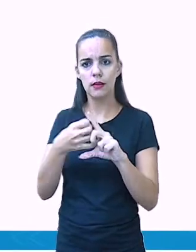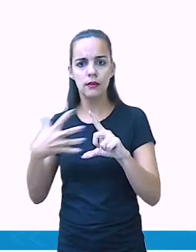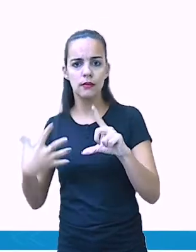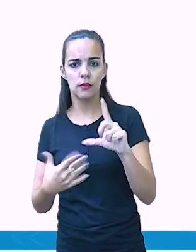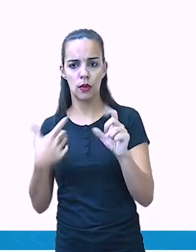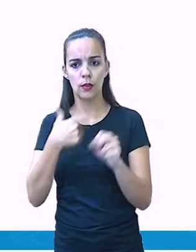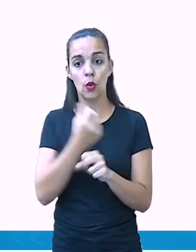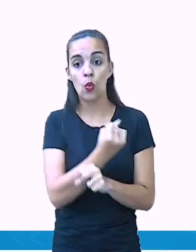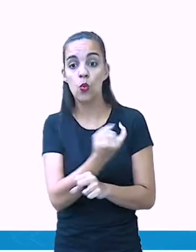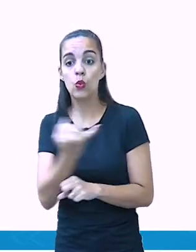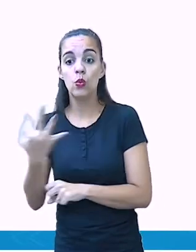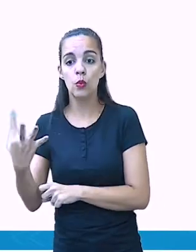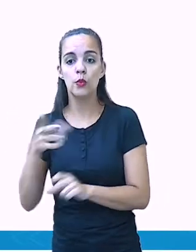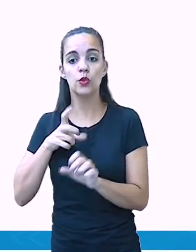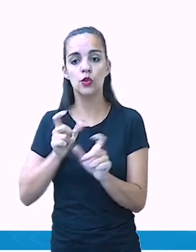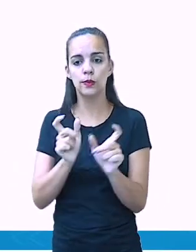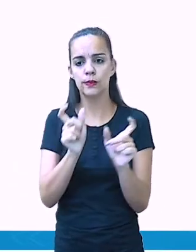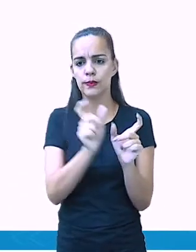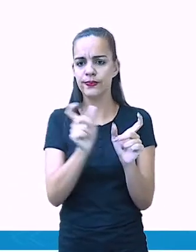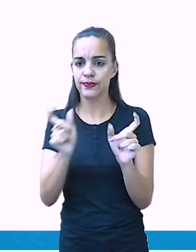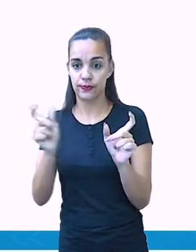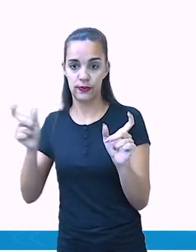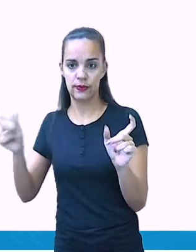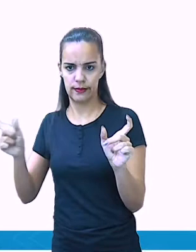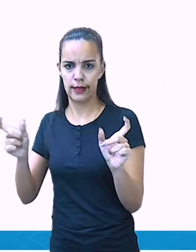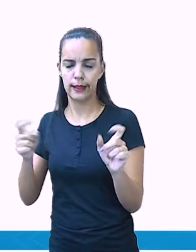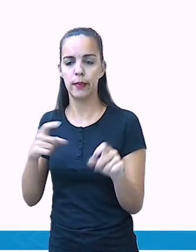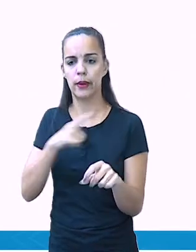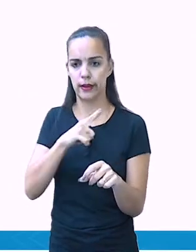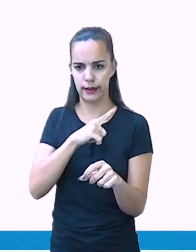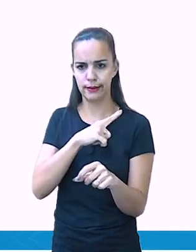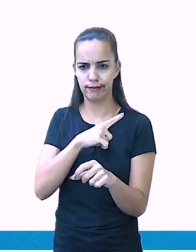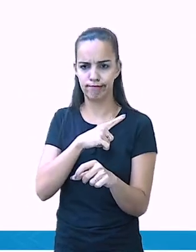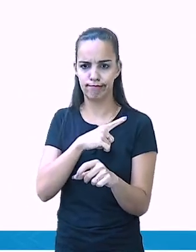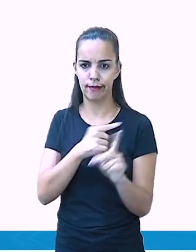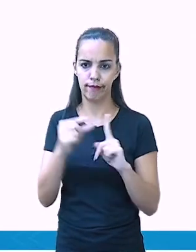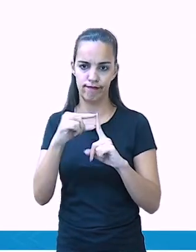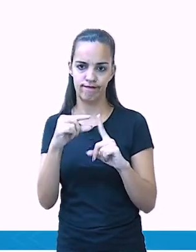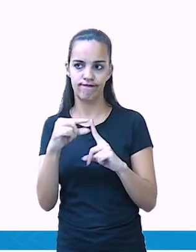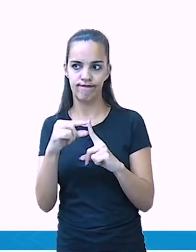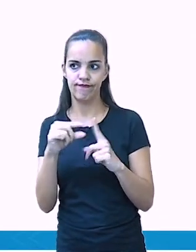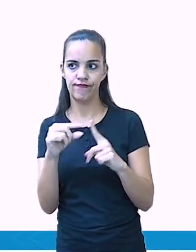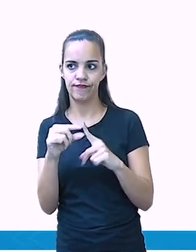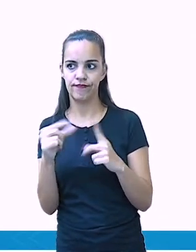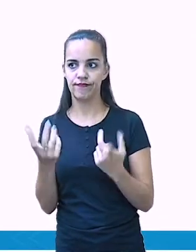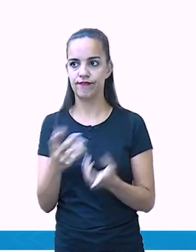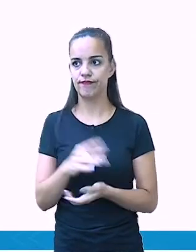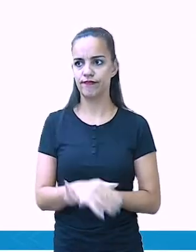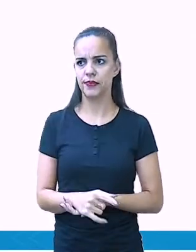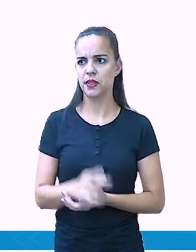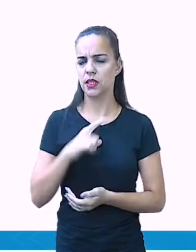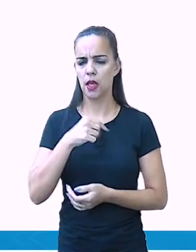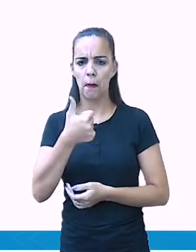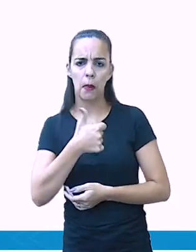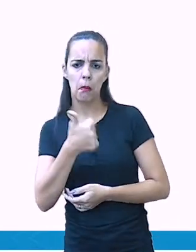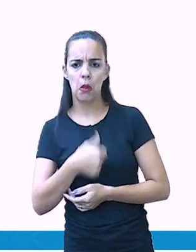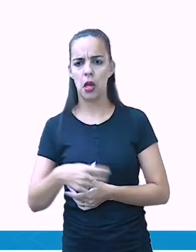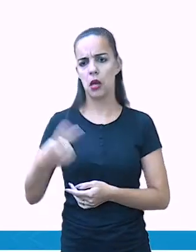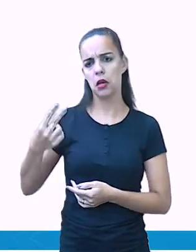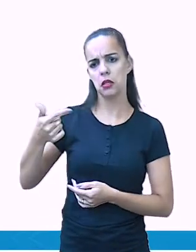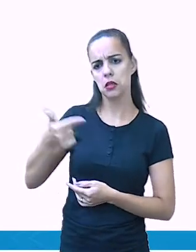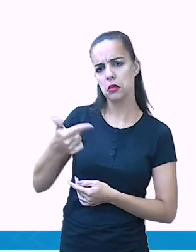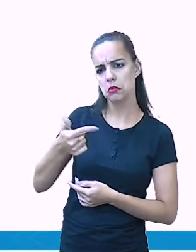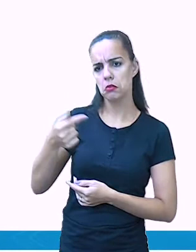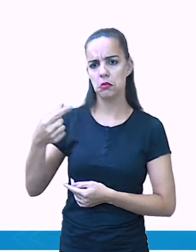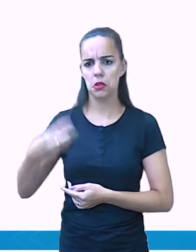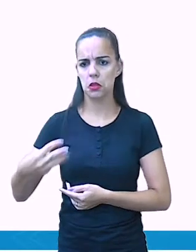quantas sílabas tem, quantidade de sílabas. Eu não preciso saber se é a primeira, a segunda, a terceira, eu preciso